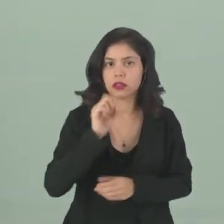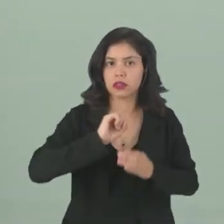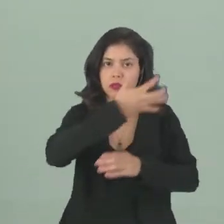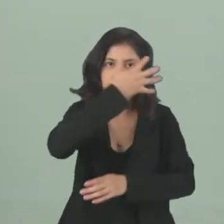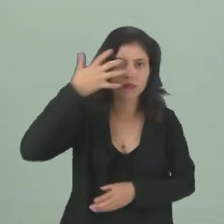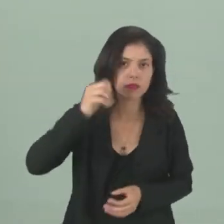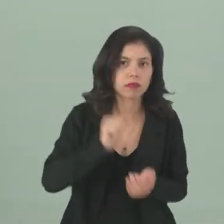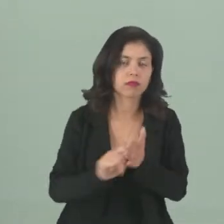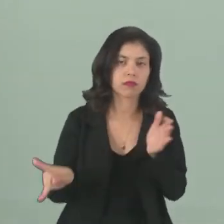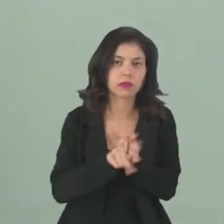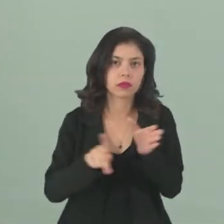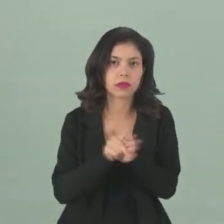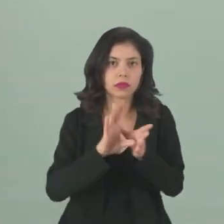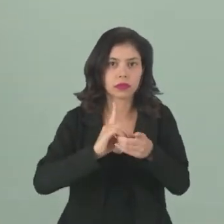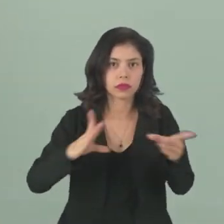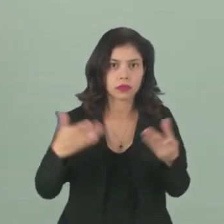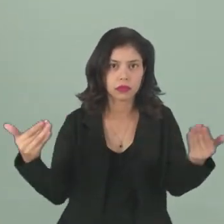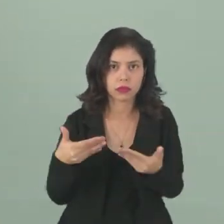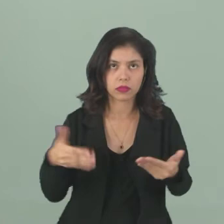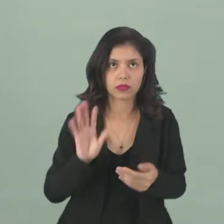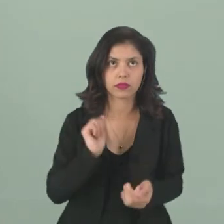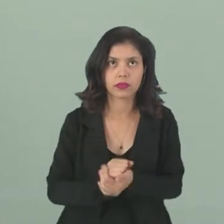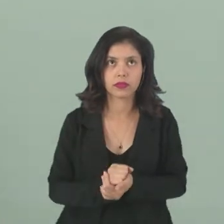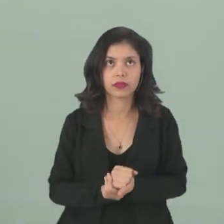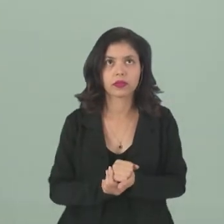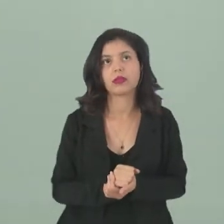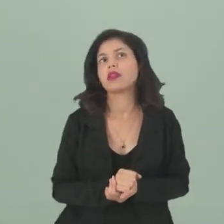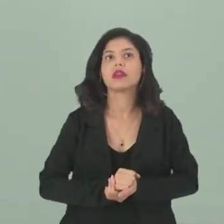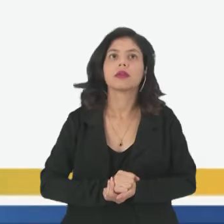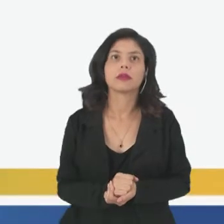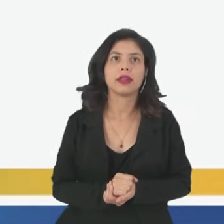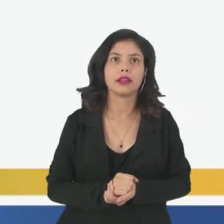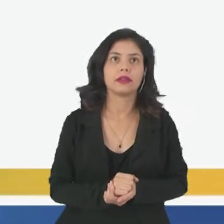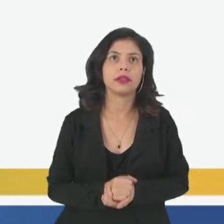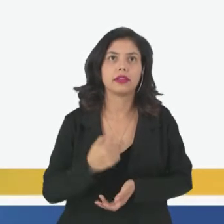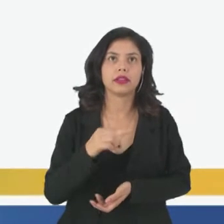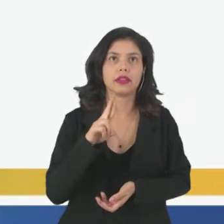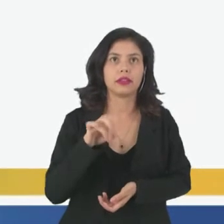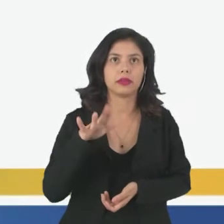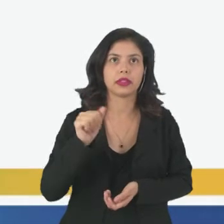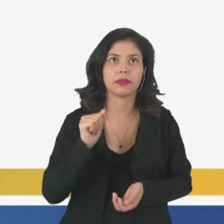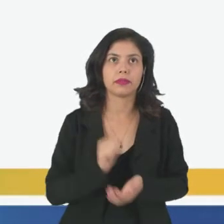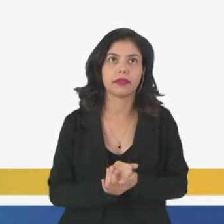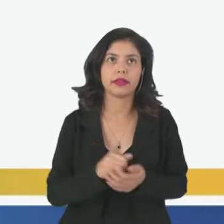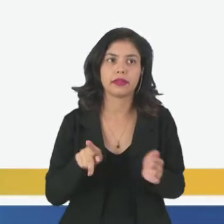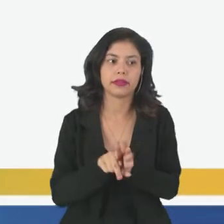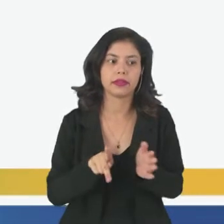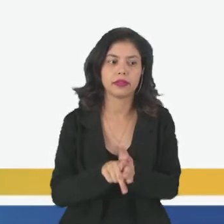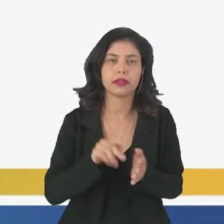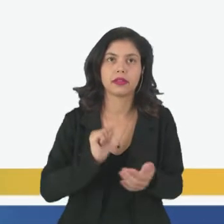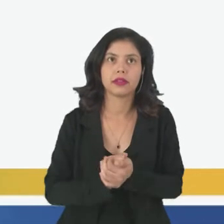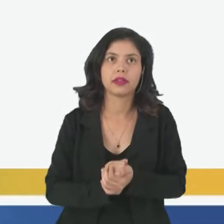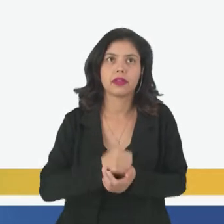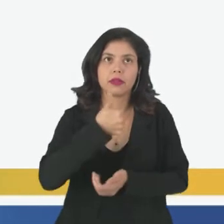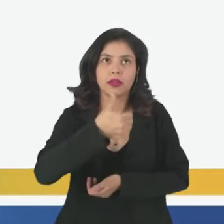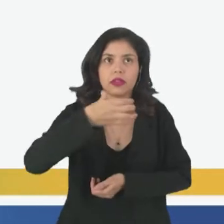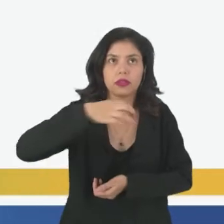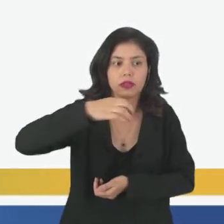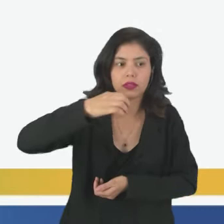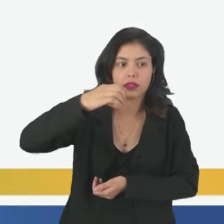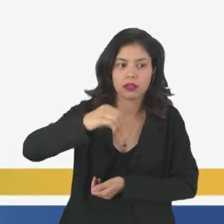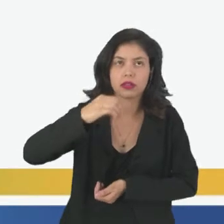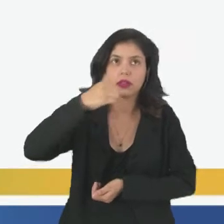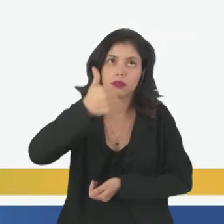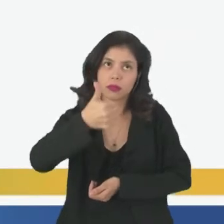caracterização de democracia atualmente, certo? Mas vamos lá, continuando. Após o governo de Getúlio Vargas. Em 1960,